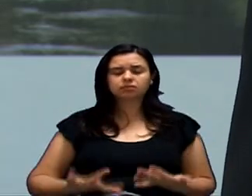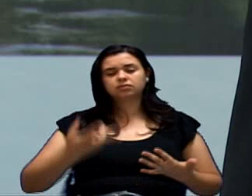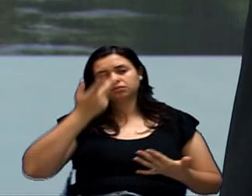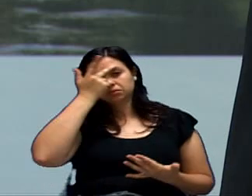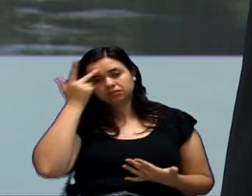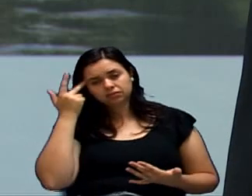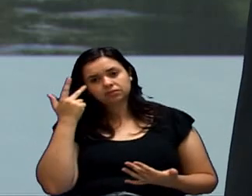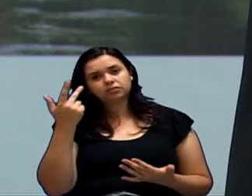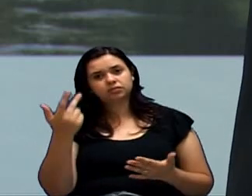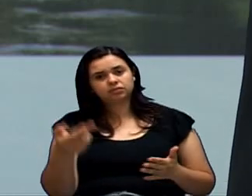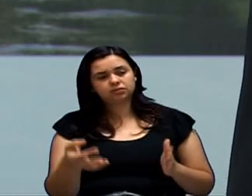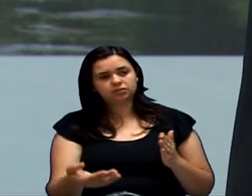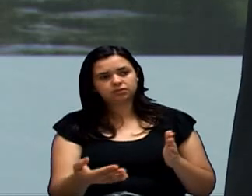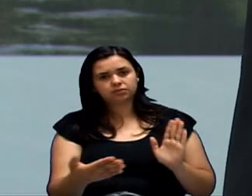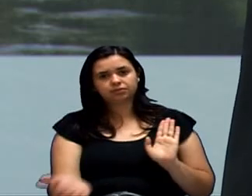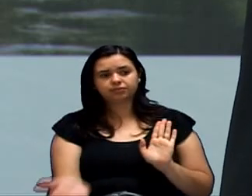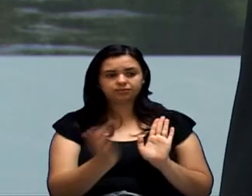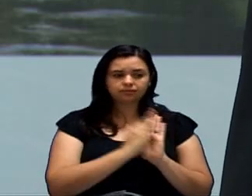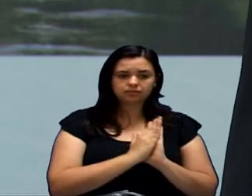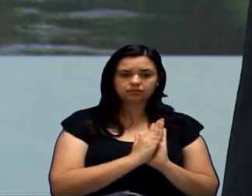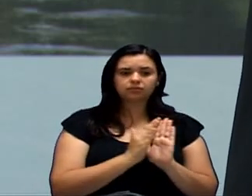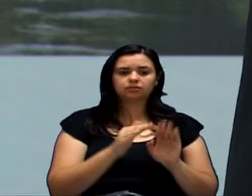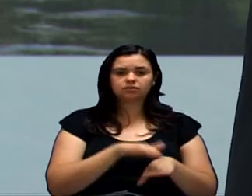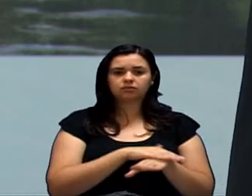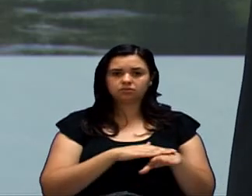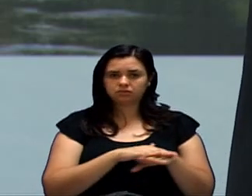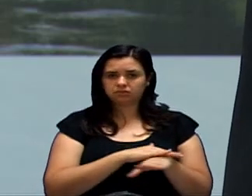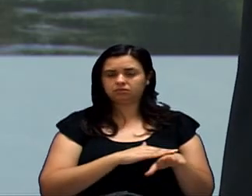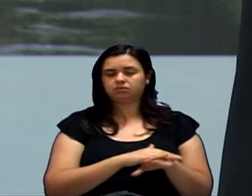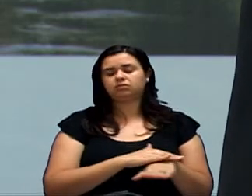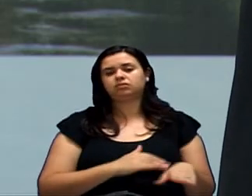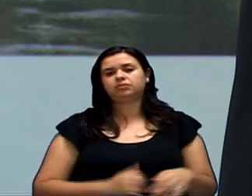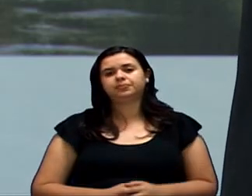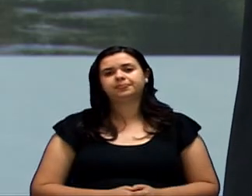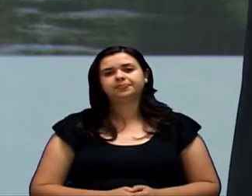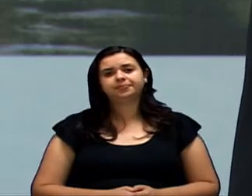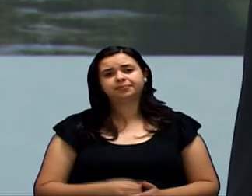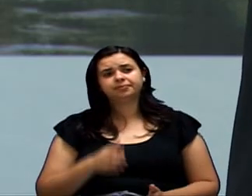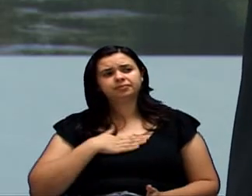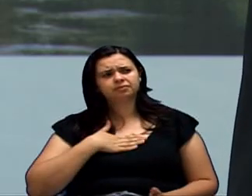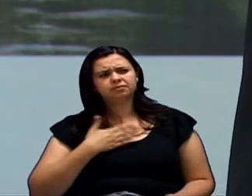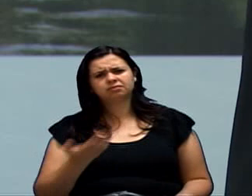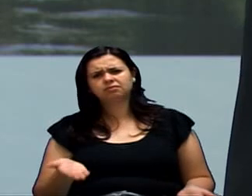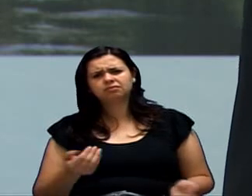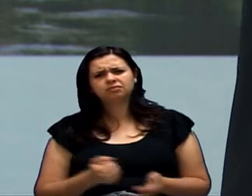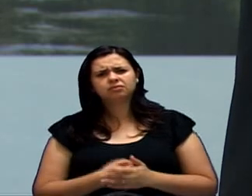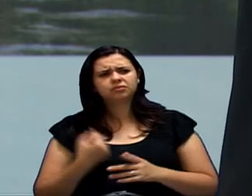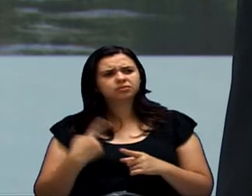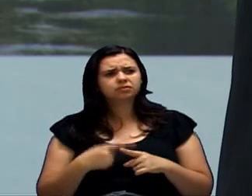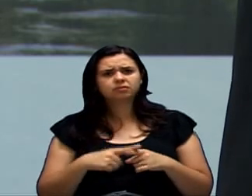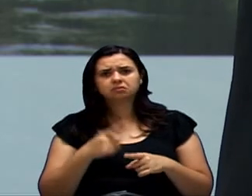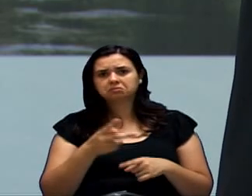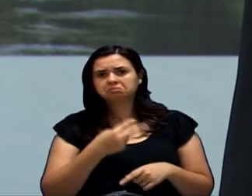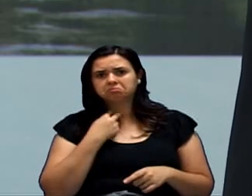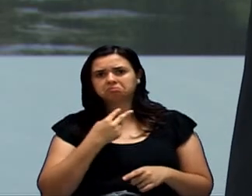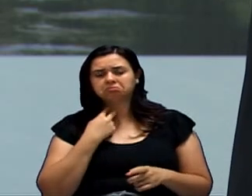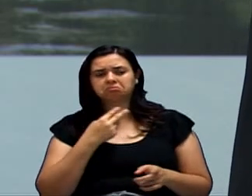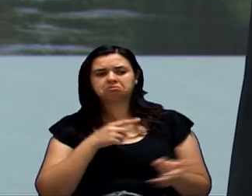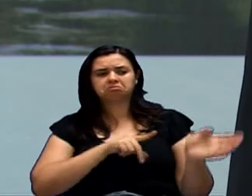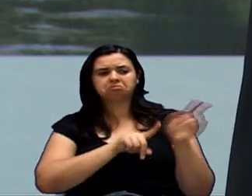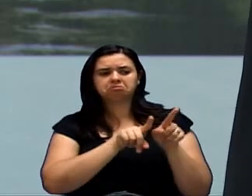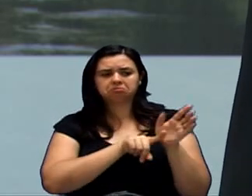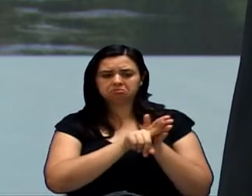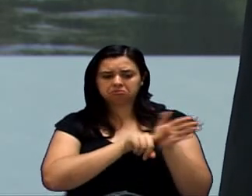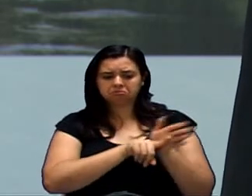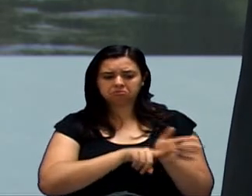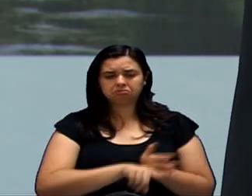procuraram, assustados com a maneira como foram impedidos de realizar esses